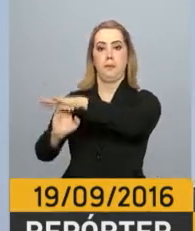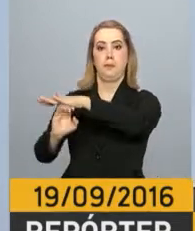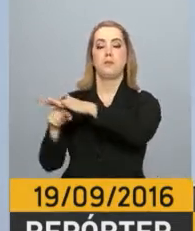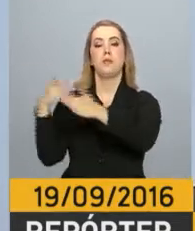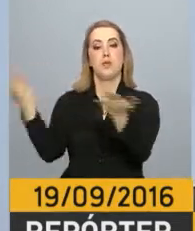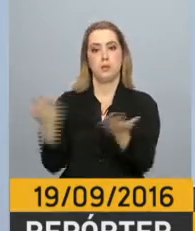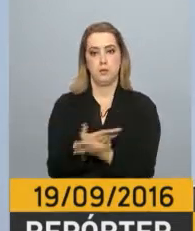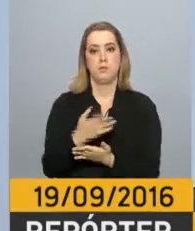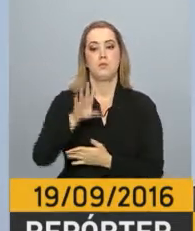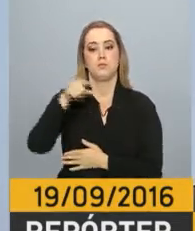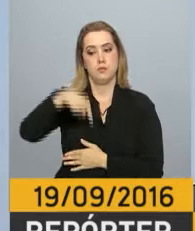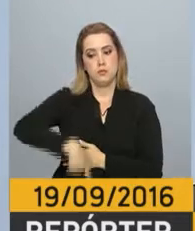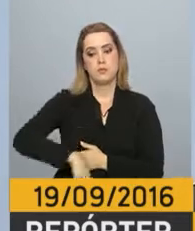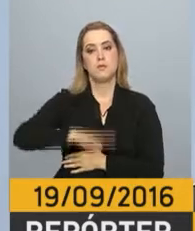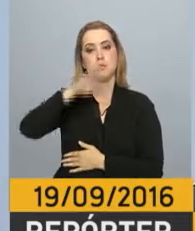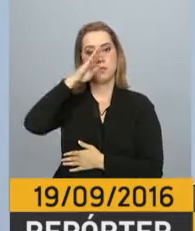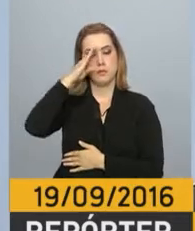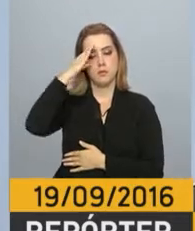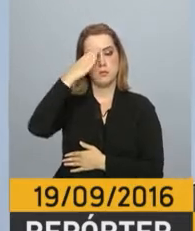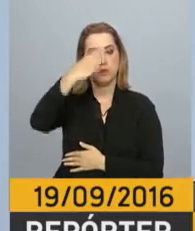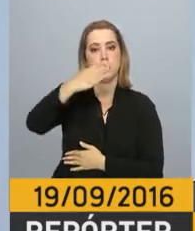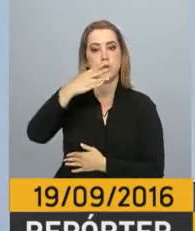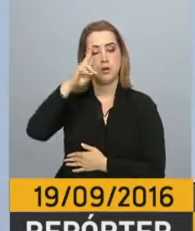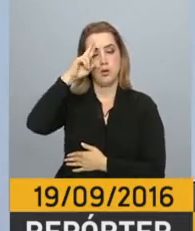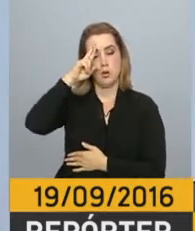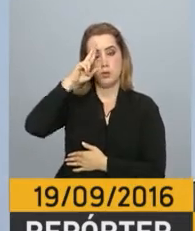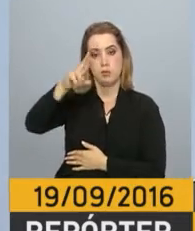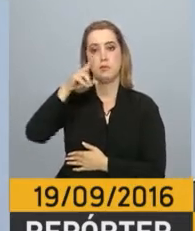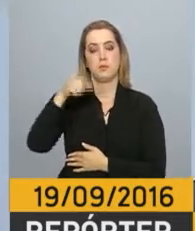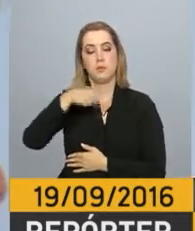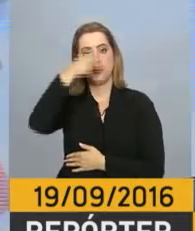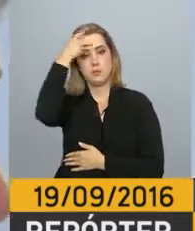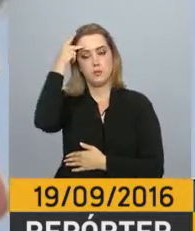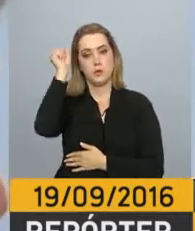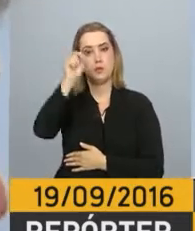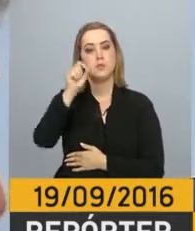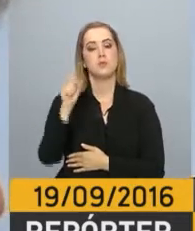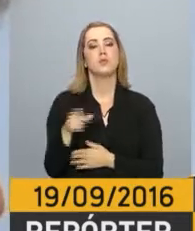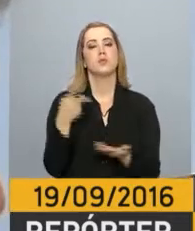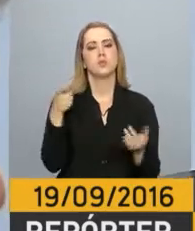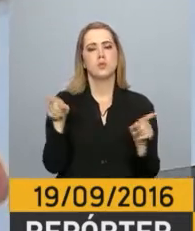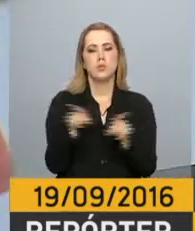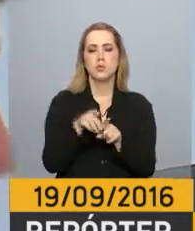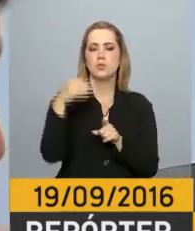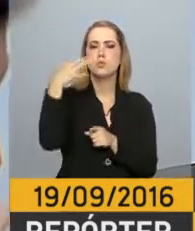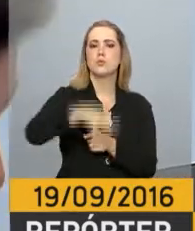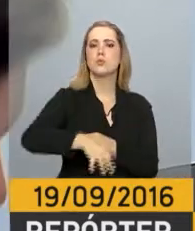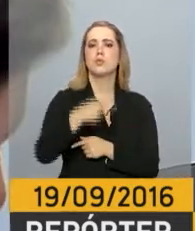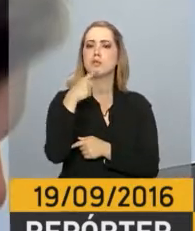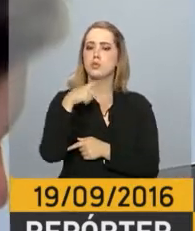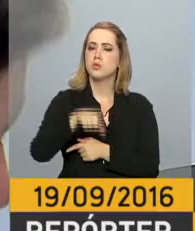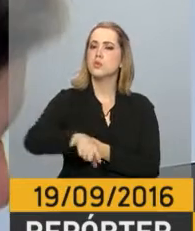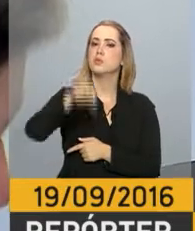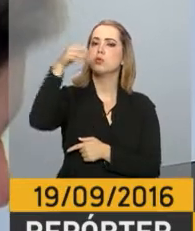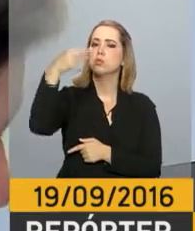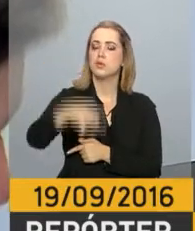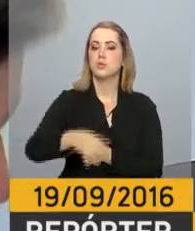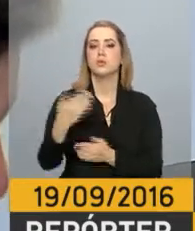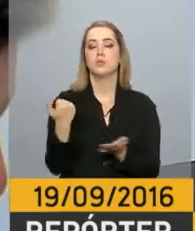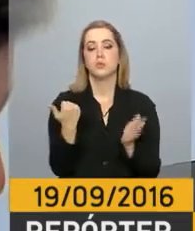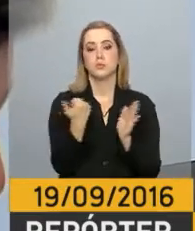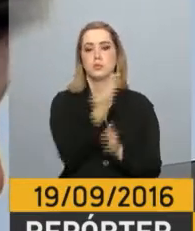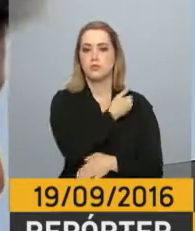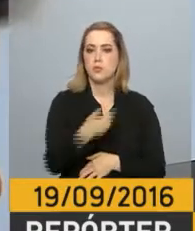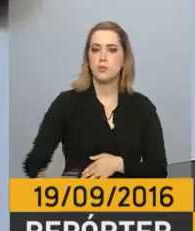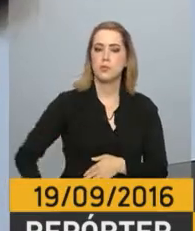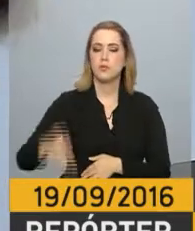pela tomada de decisão, pela avaliação de risco, mostrando um pouco desse ambiente que o governo brasileiro quer criar mais